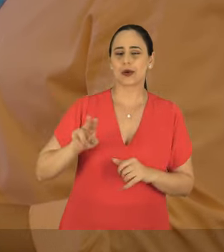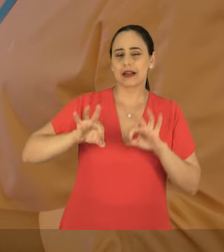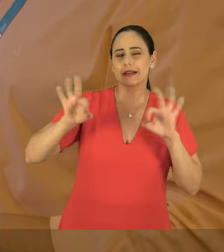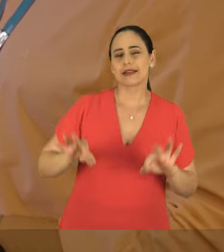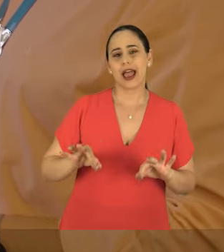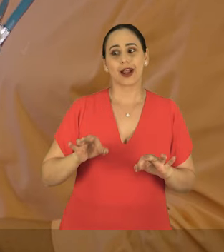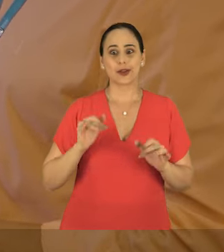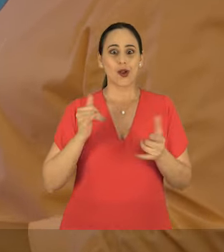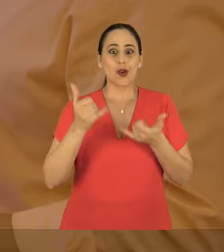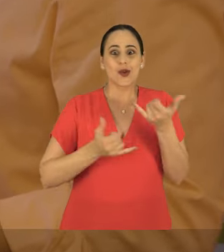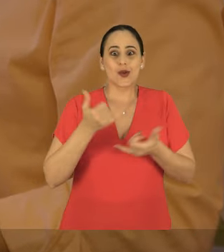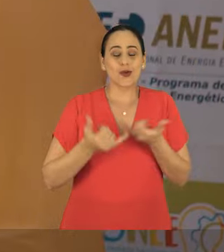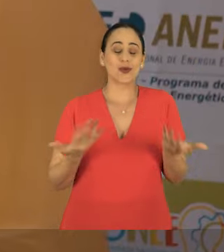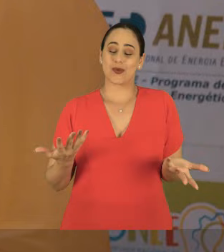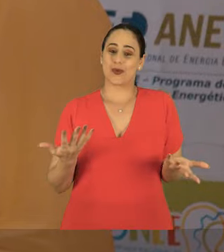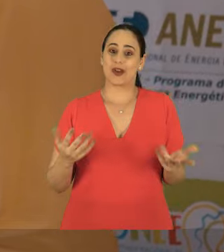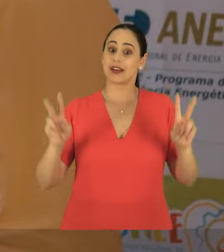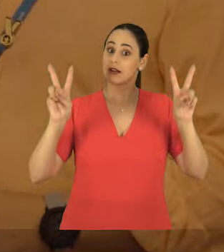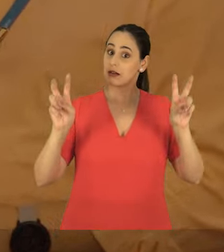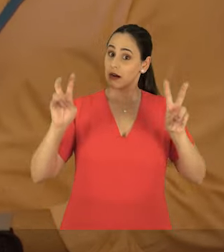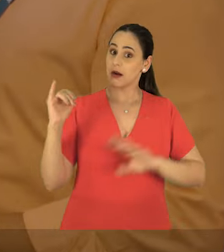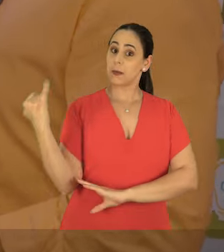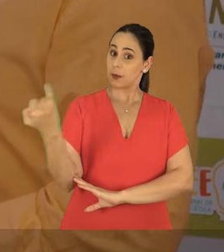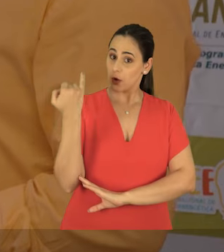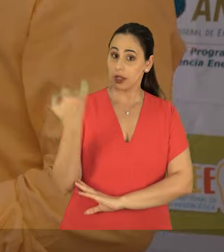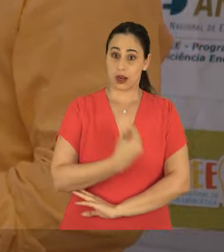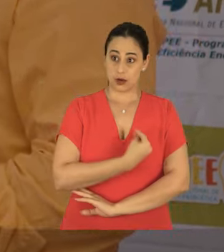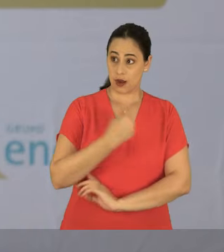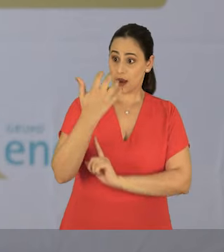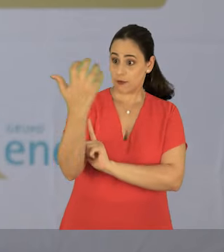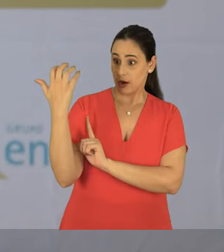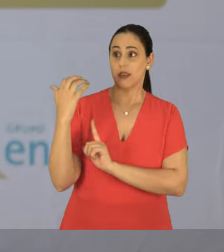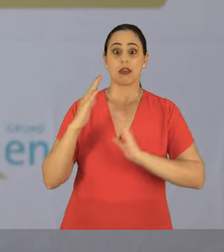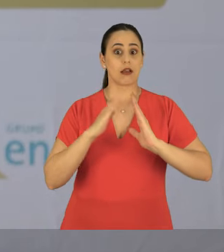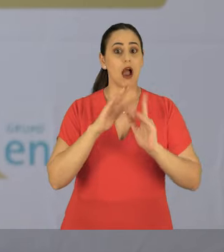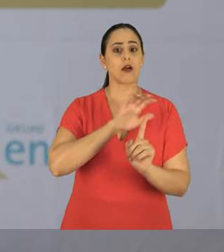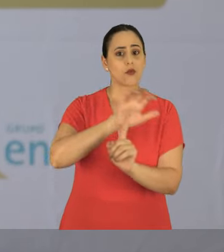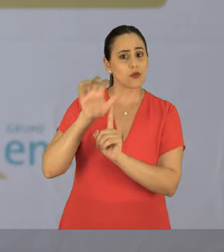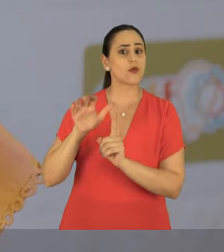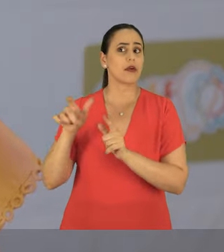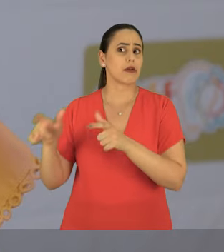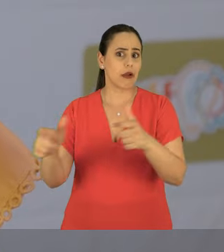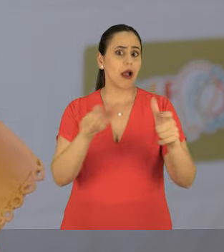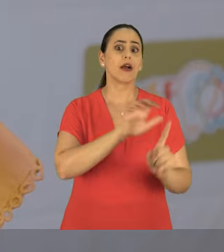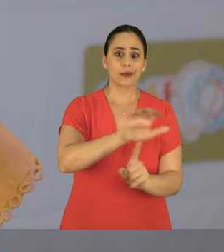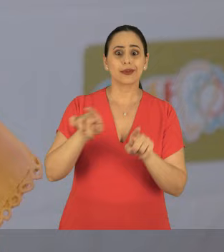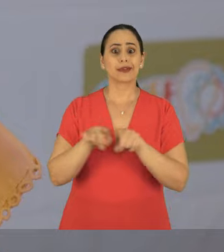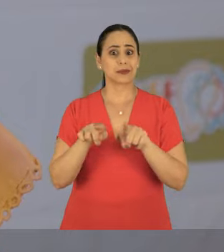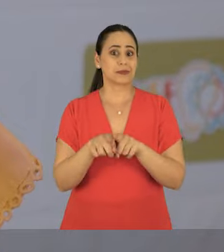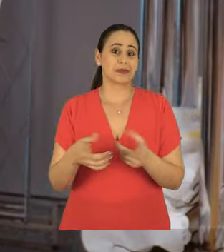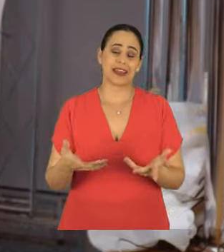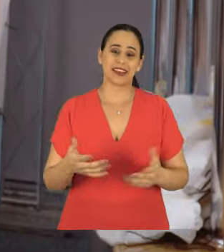e sobre um assunto tão importante e que influencia muito nas nossas vidas, em casa e em muitos outros lugares. E isso foi